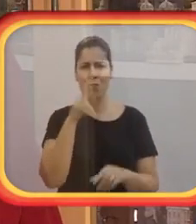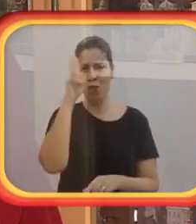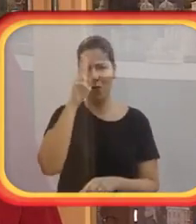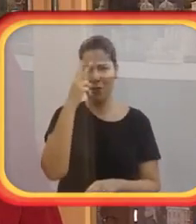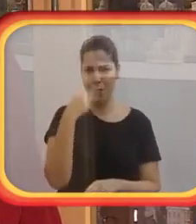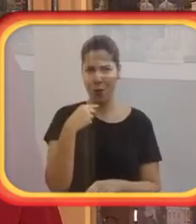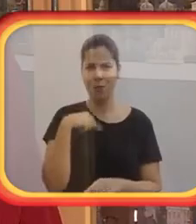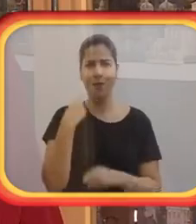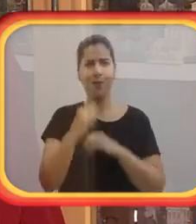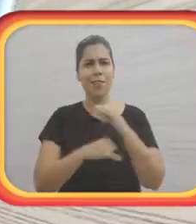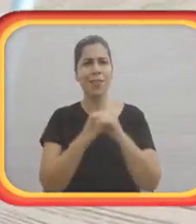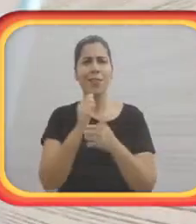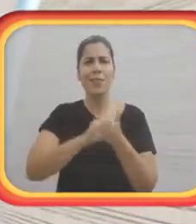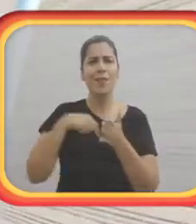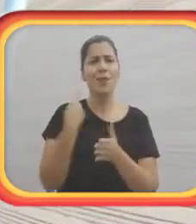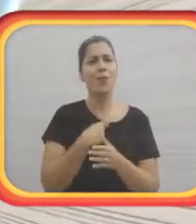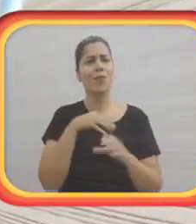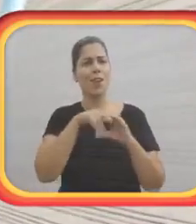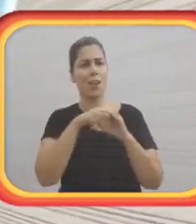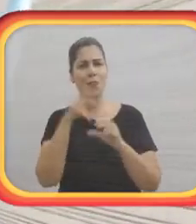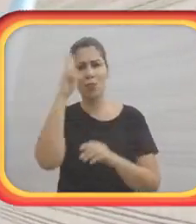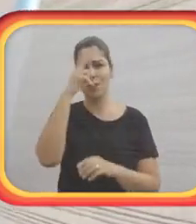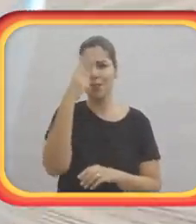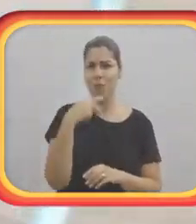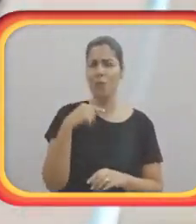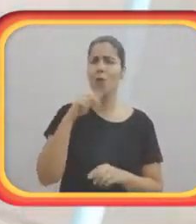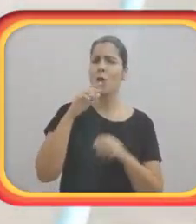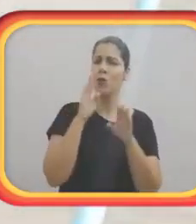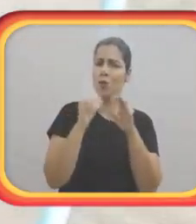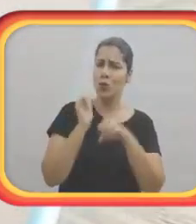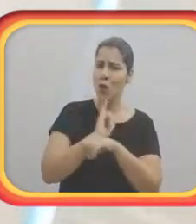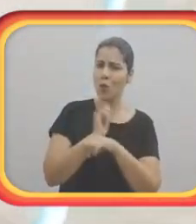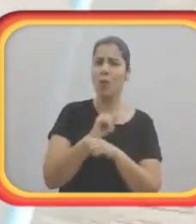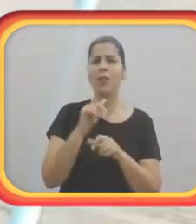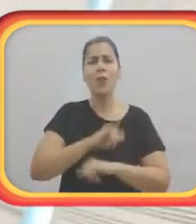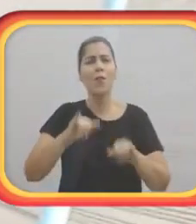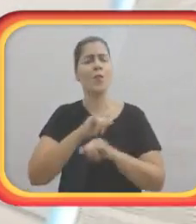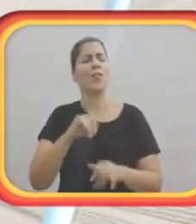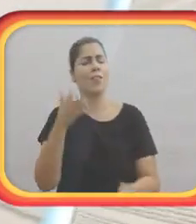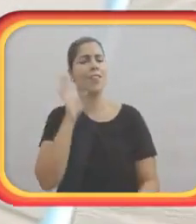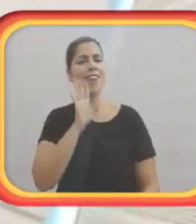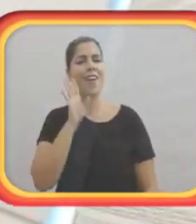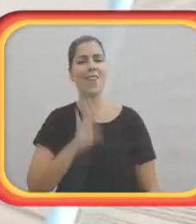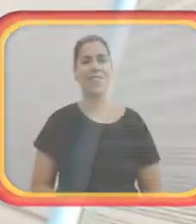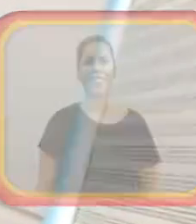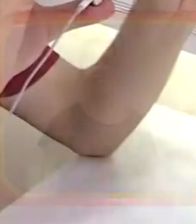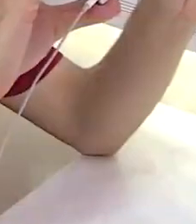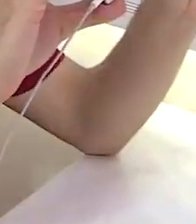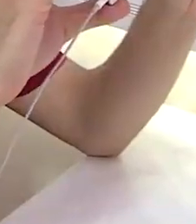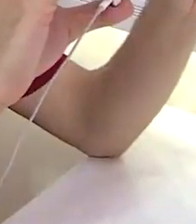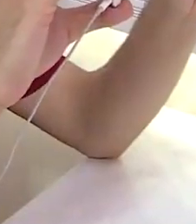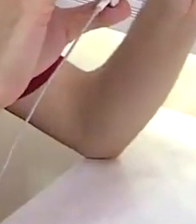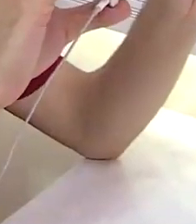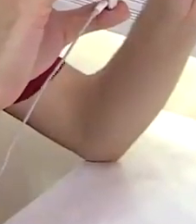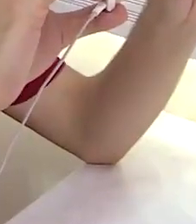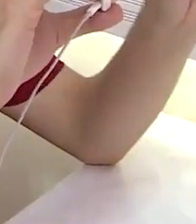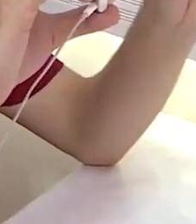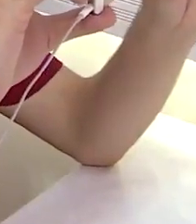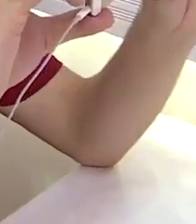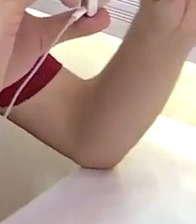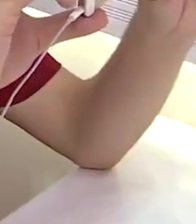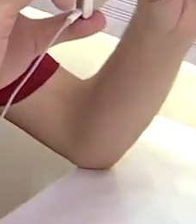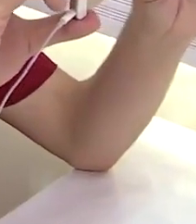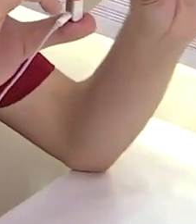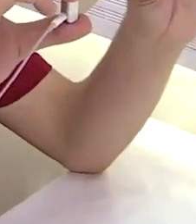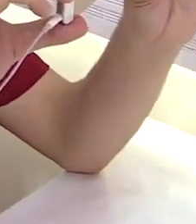eu espero que cresça cada vez mais. Abraços, curta o nosso canal de Histórias de Cego na internet, curta o nosso canal, se inscreva no nosso canal de Histórias de